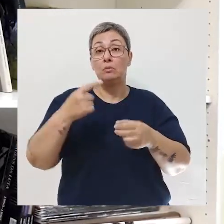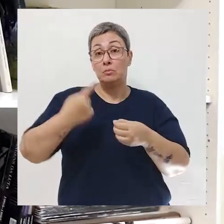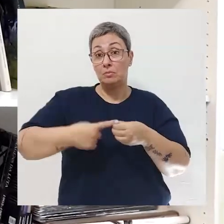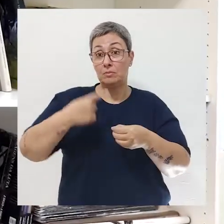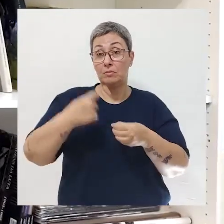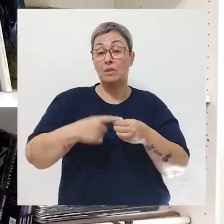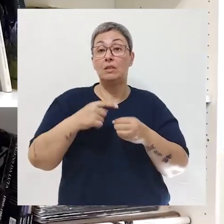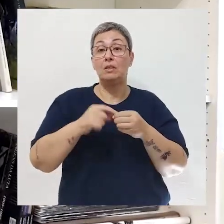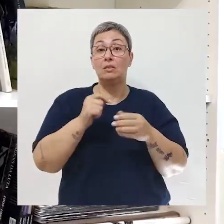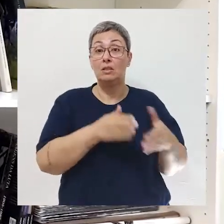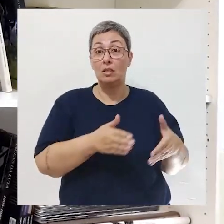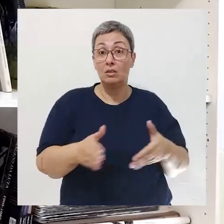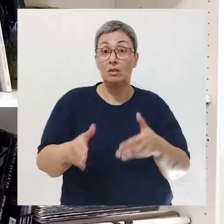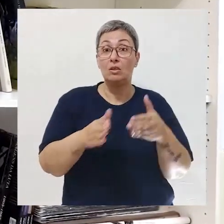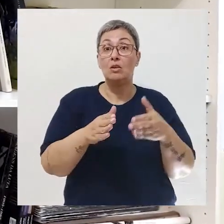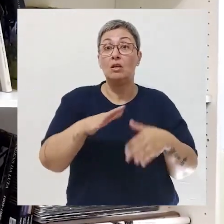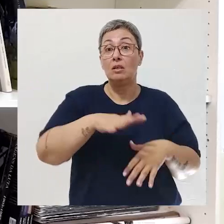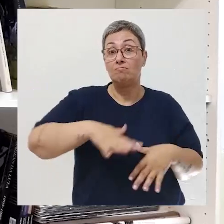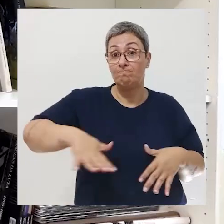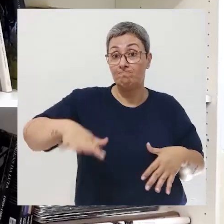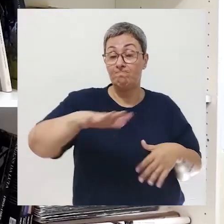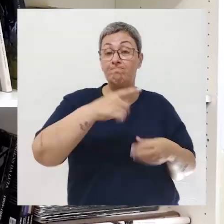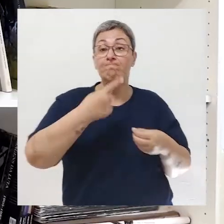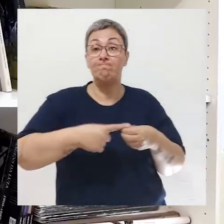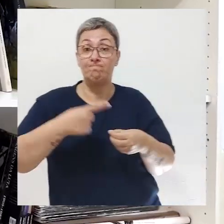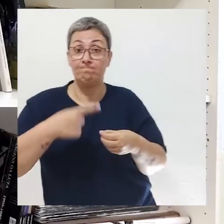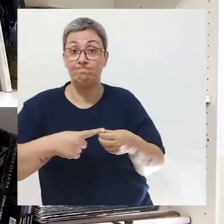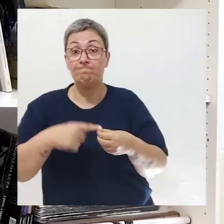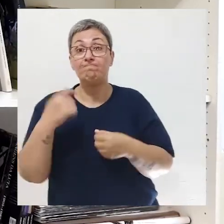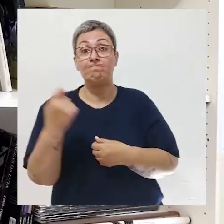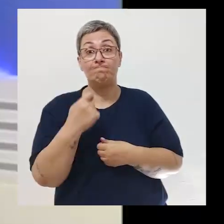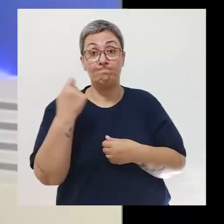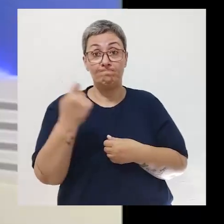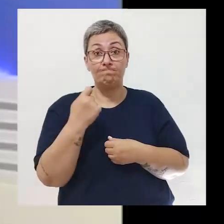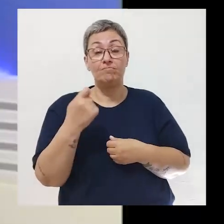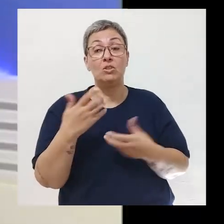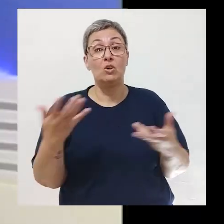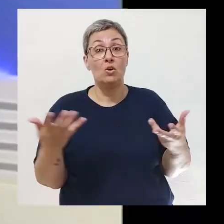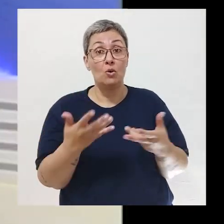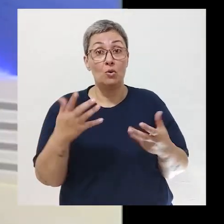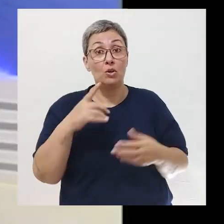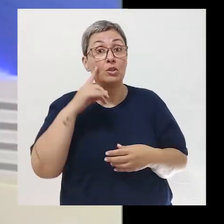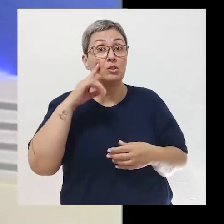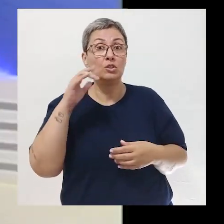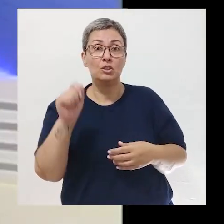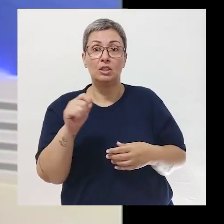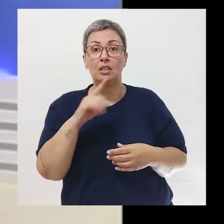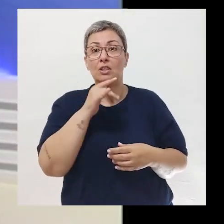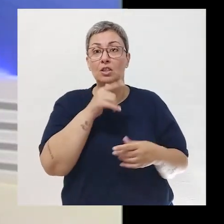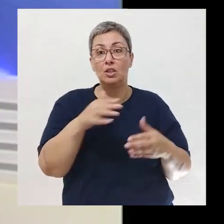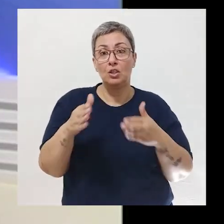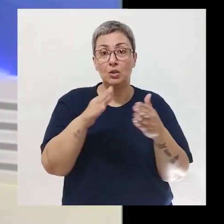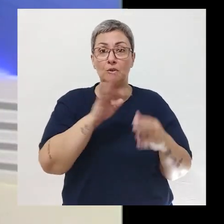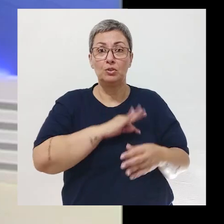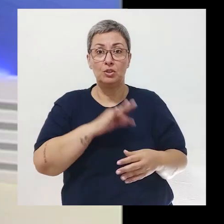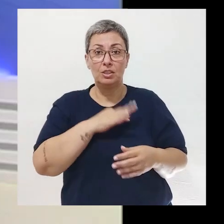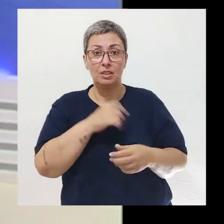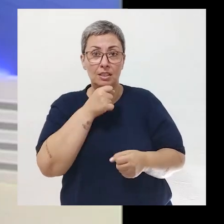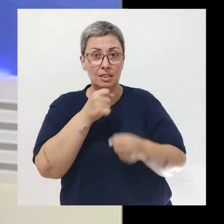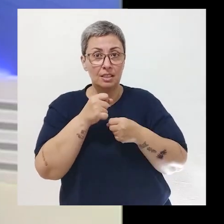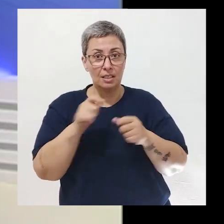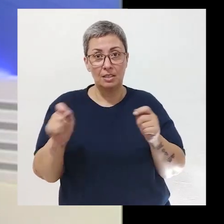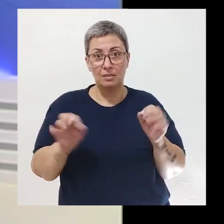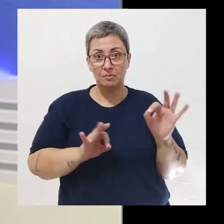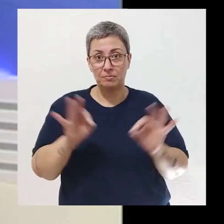urbanos em seu curso na região metropolitana paulista. E olha, hoje é o dia do Rio Tietê. A gente preparou uma reportagem